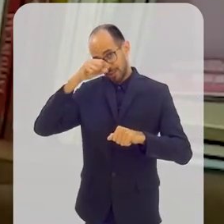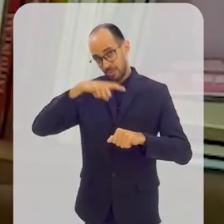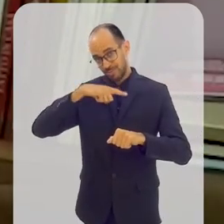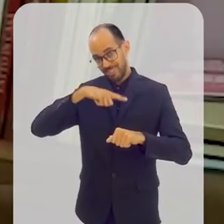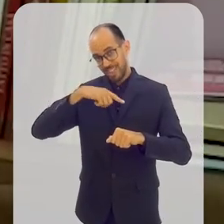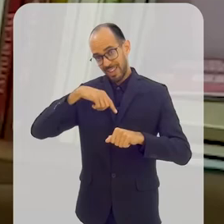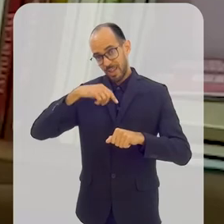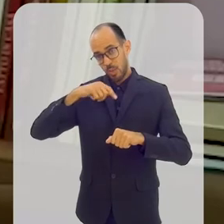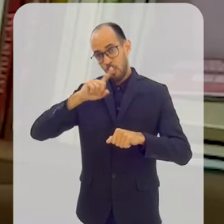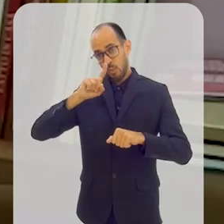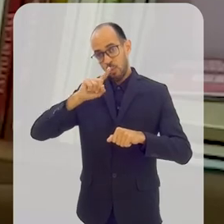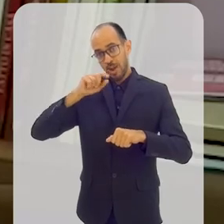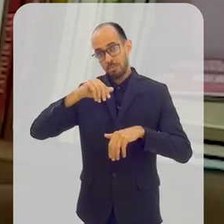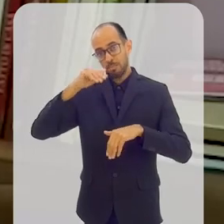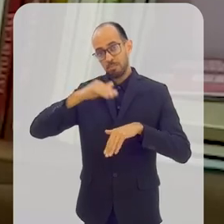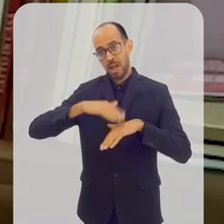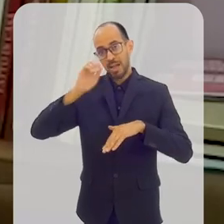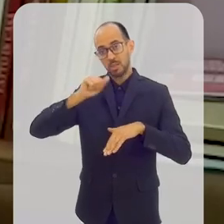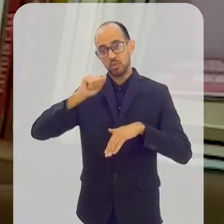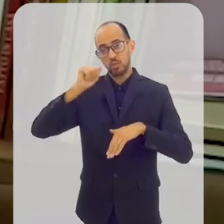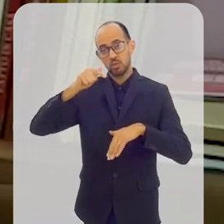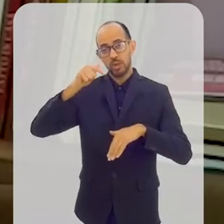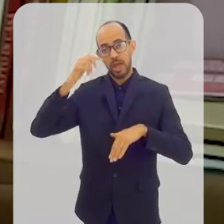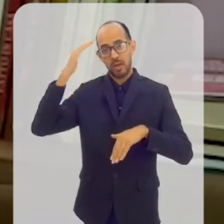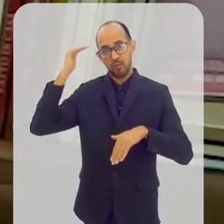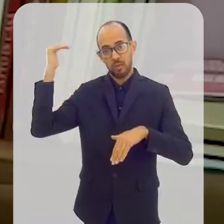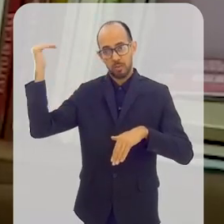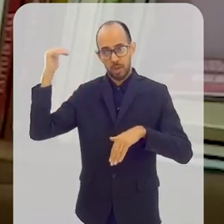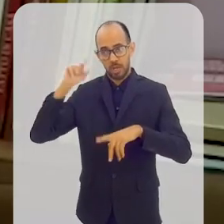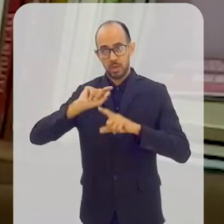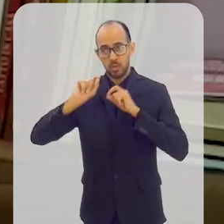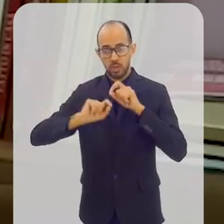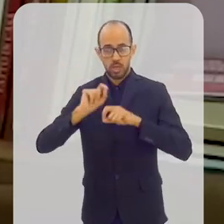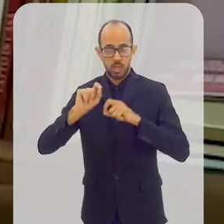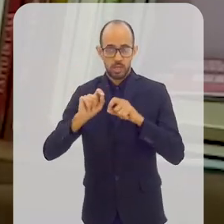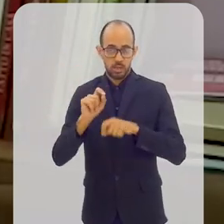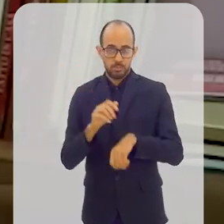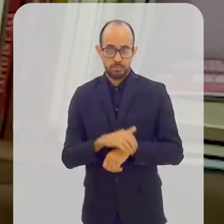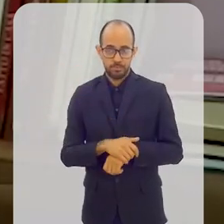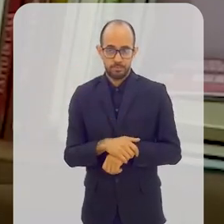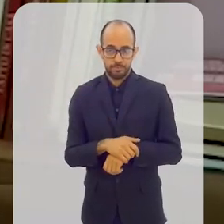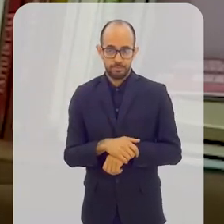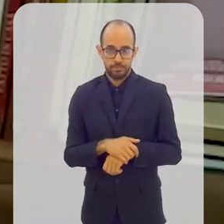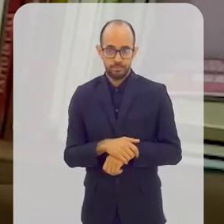que o sucesso, né? Tem um aprendizado durante esse ano de implementação.